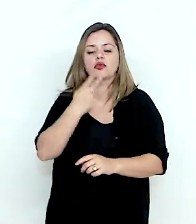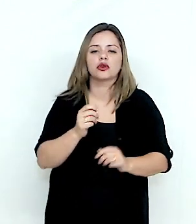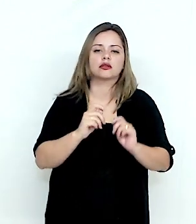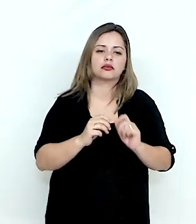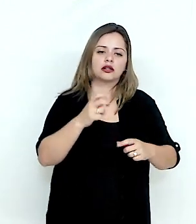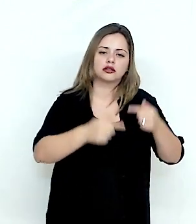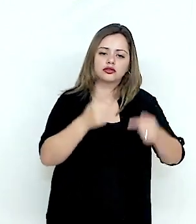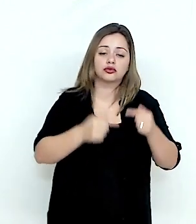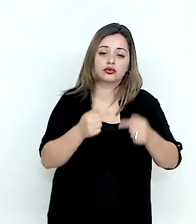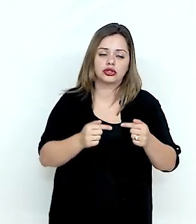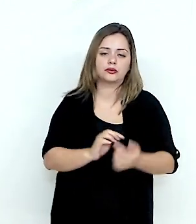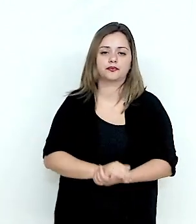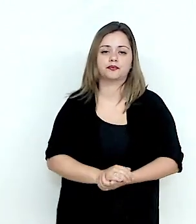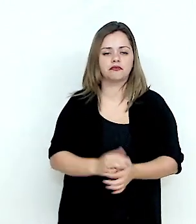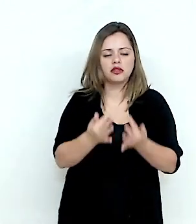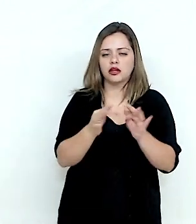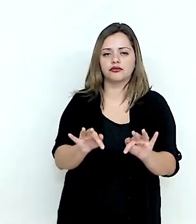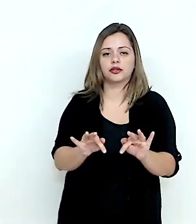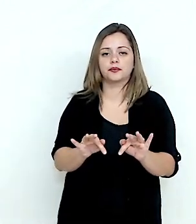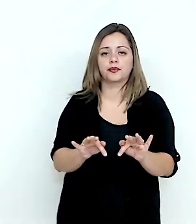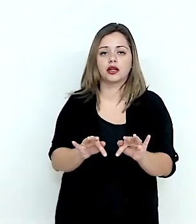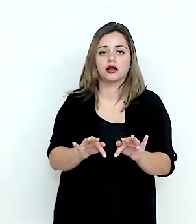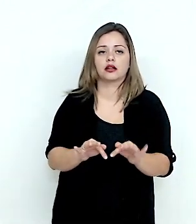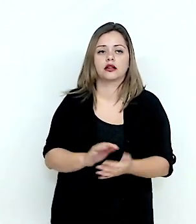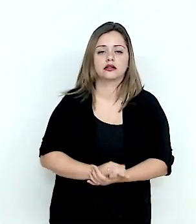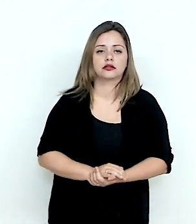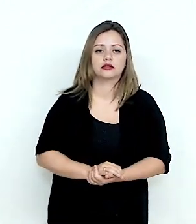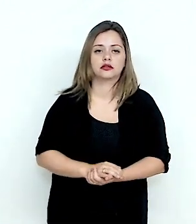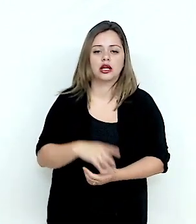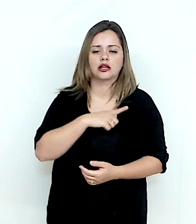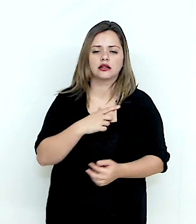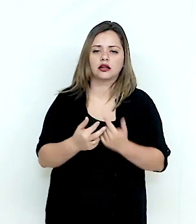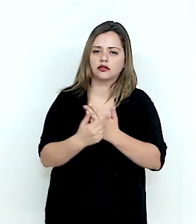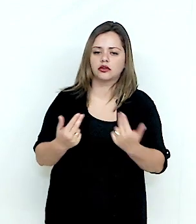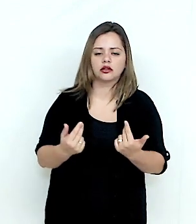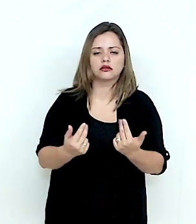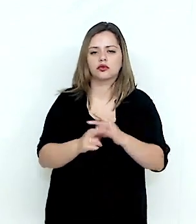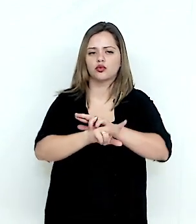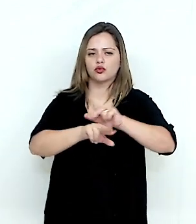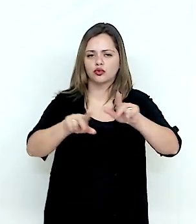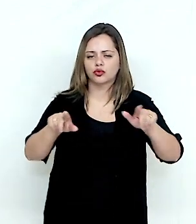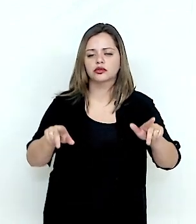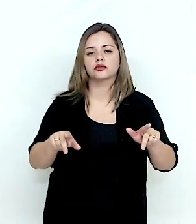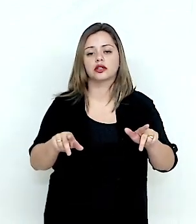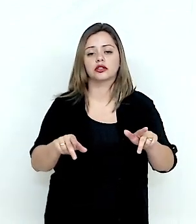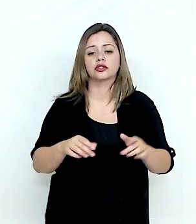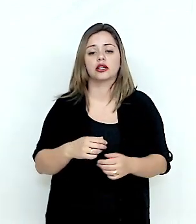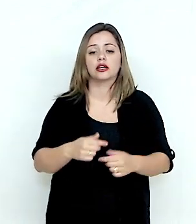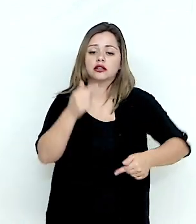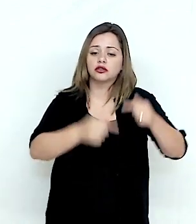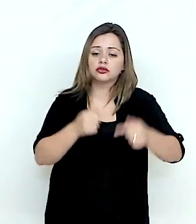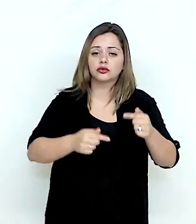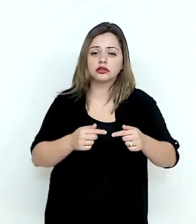pleitos respectivos. Enfim, ou seja, são instrumentos que estão surgindo e todos eles no